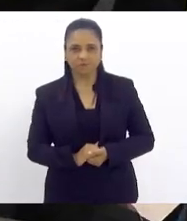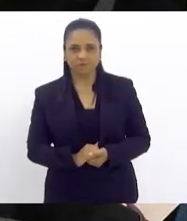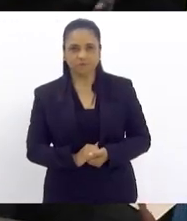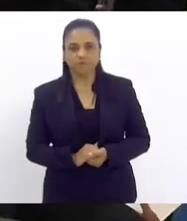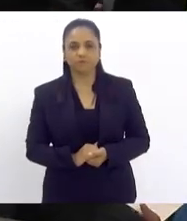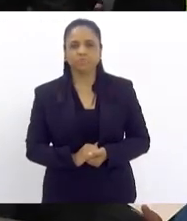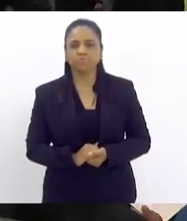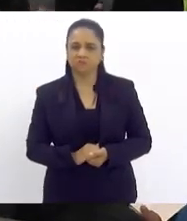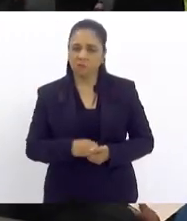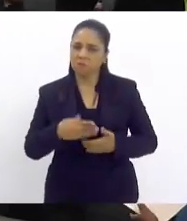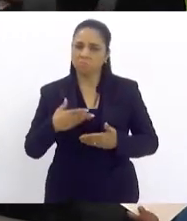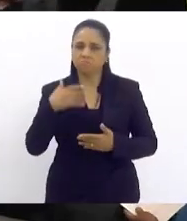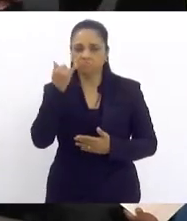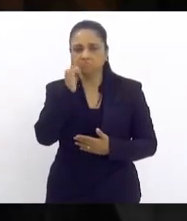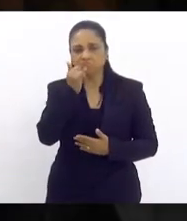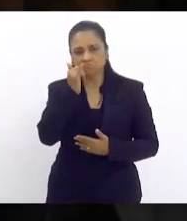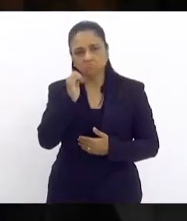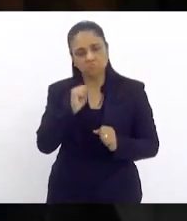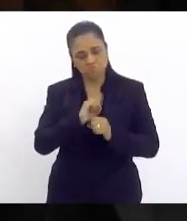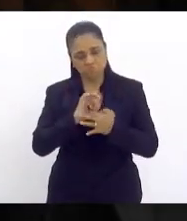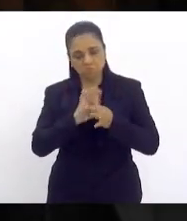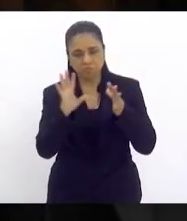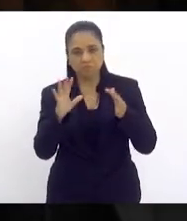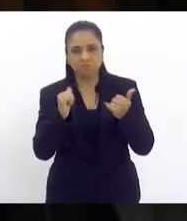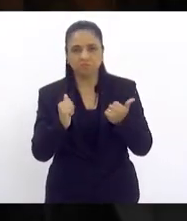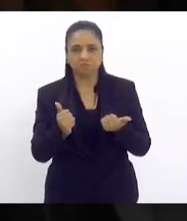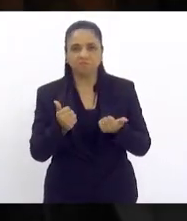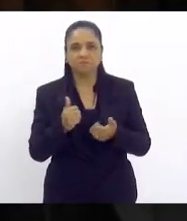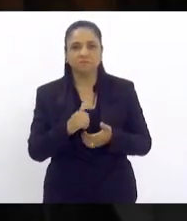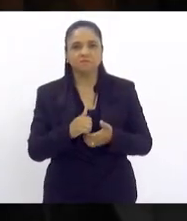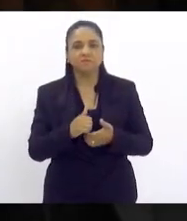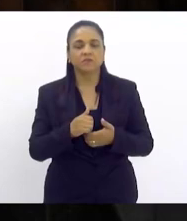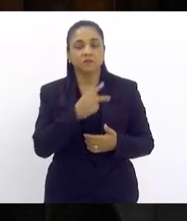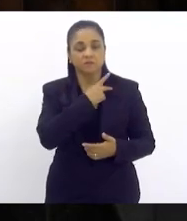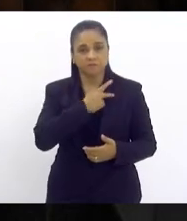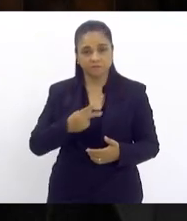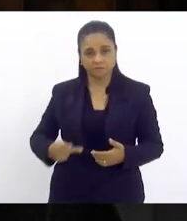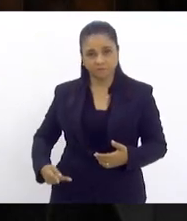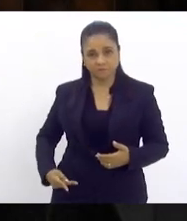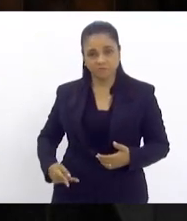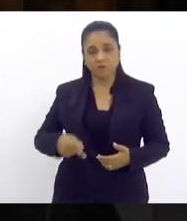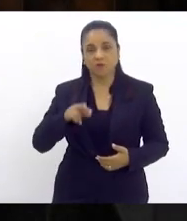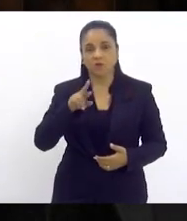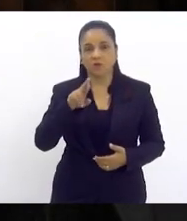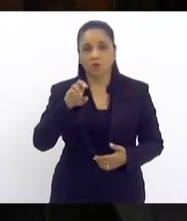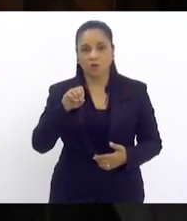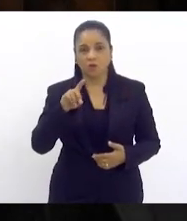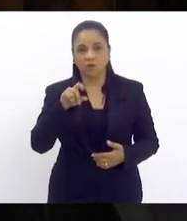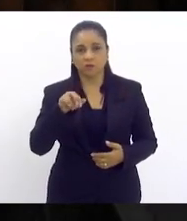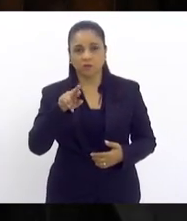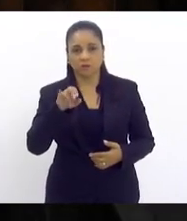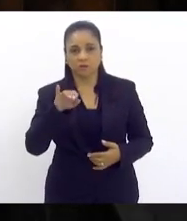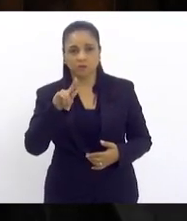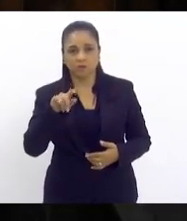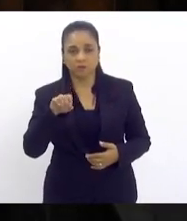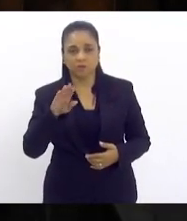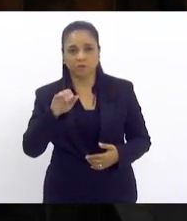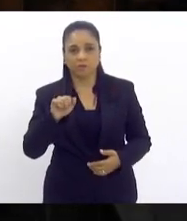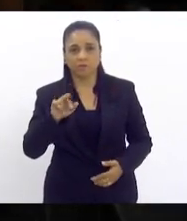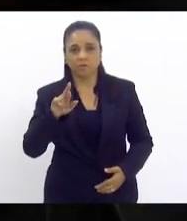Pode falar, deputado, por favor, desculpe. Senhor presidente, deputado Rodrigo Bacelar,